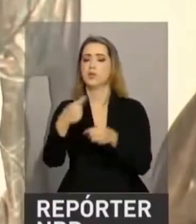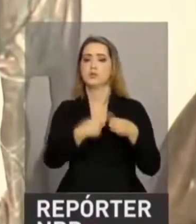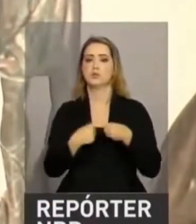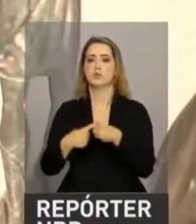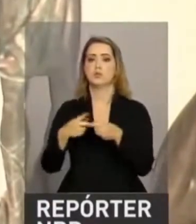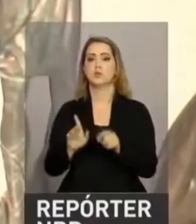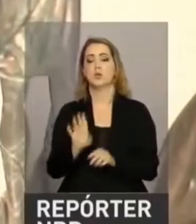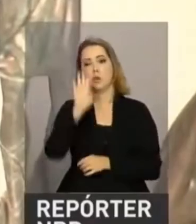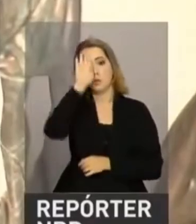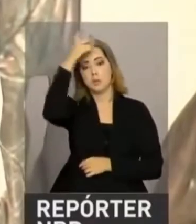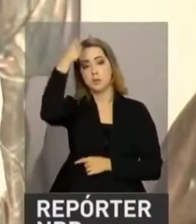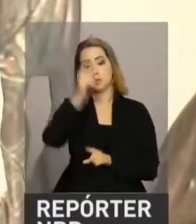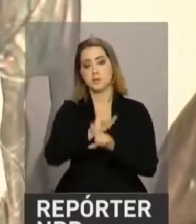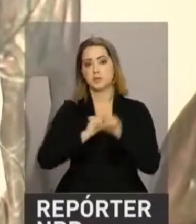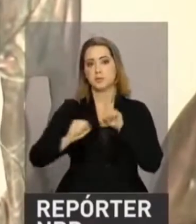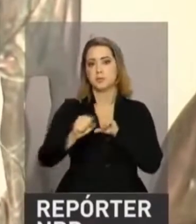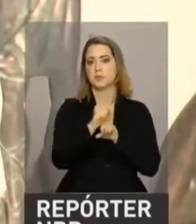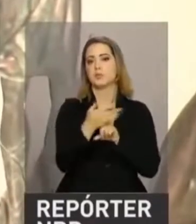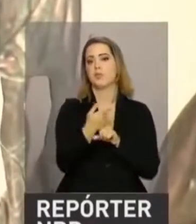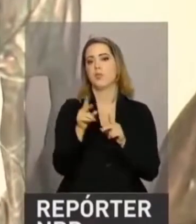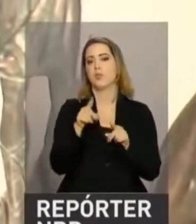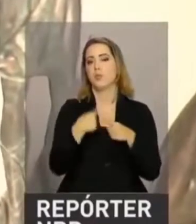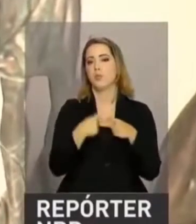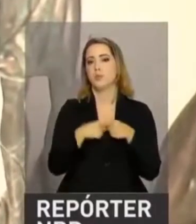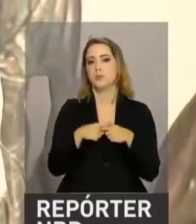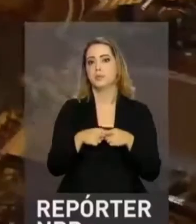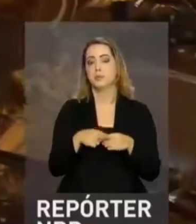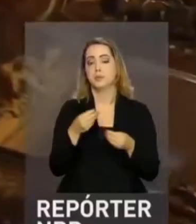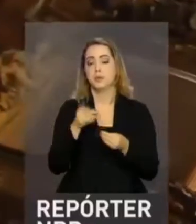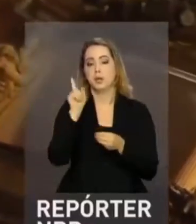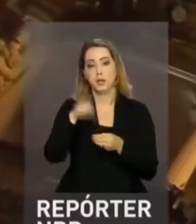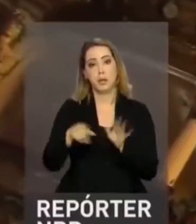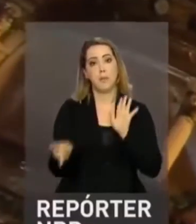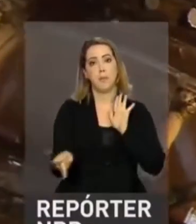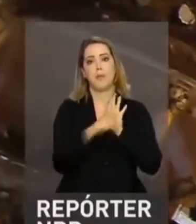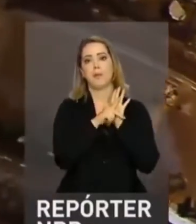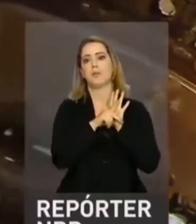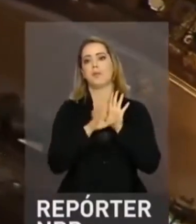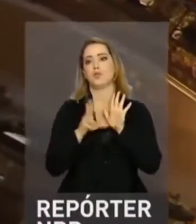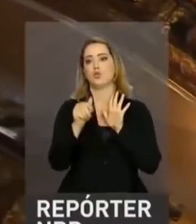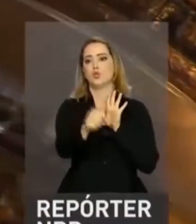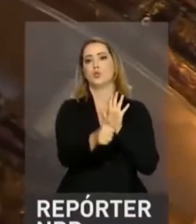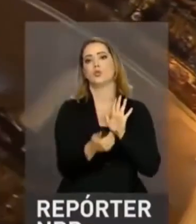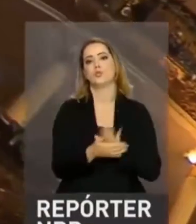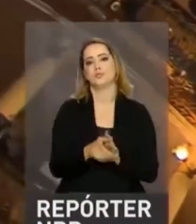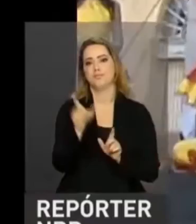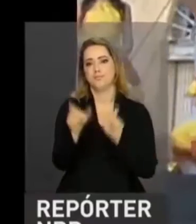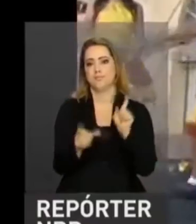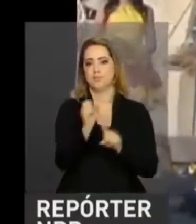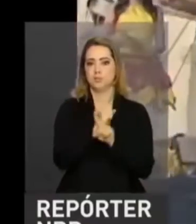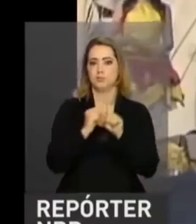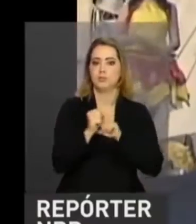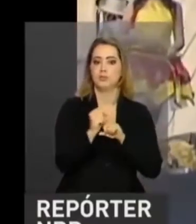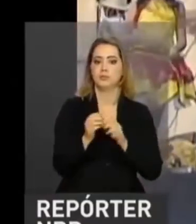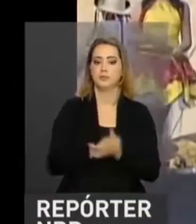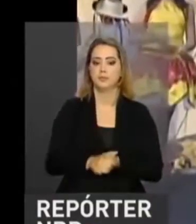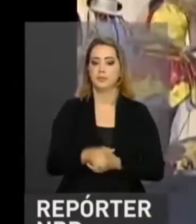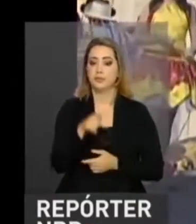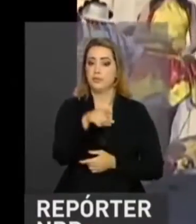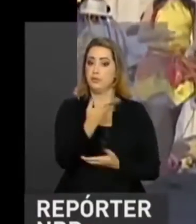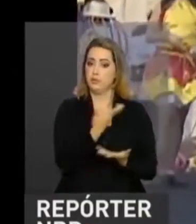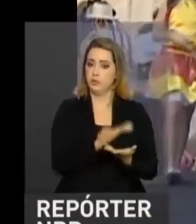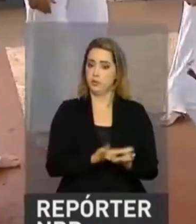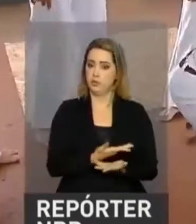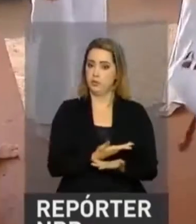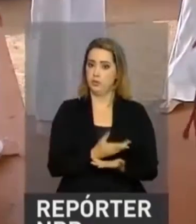desse patrimônio, que é a sociedade civil, porque é um bem que pertence a todos. Além dos patrimônios materiais tombados, os imateriais, como é o